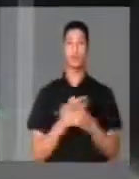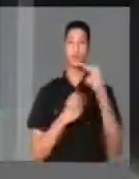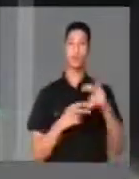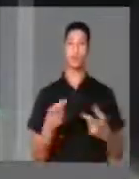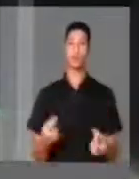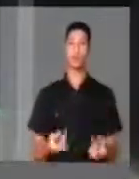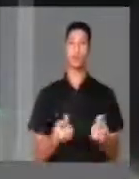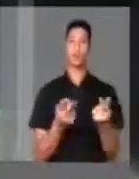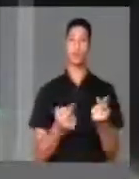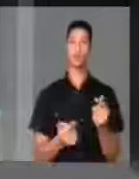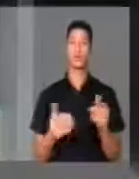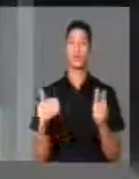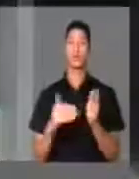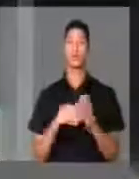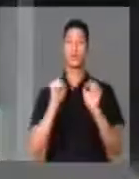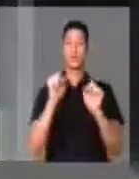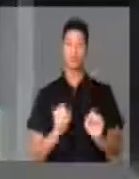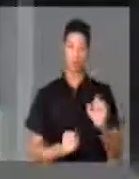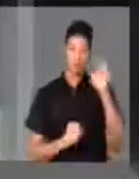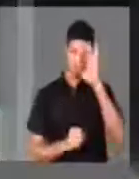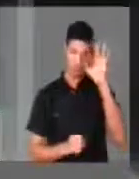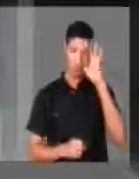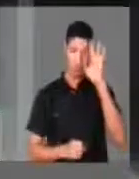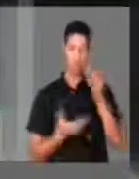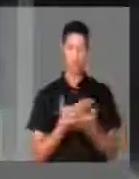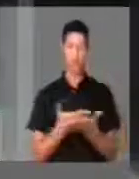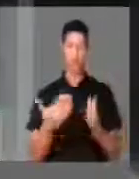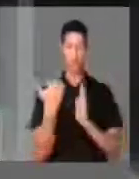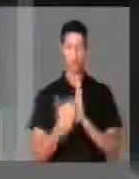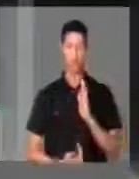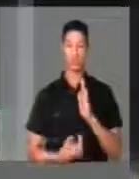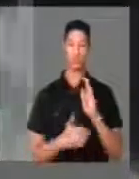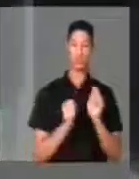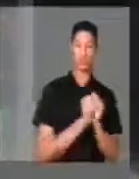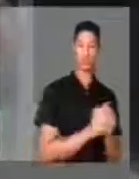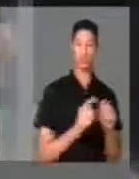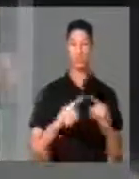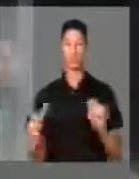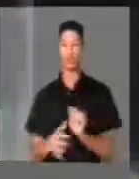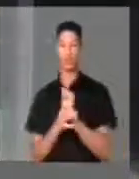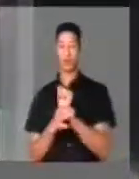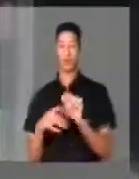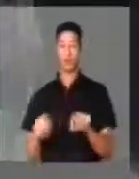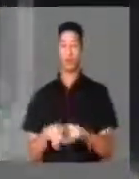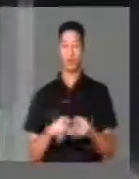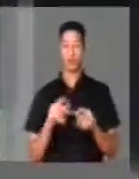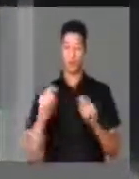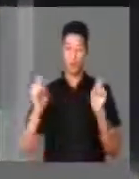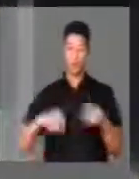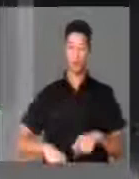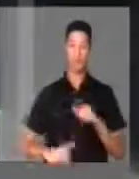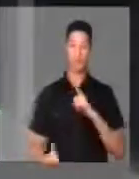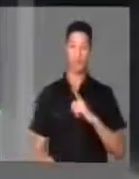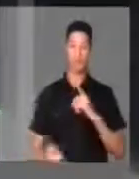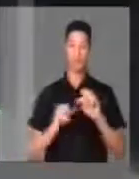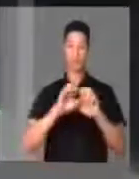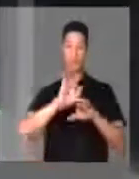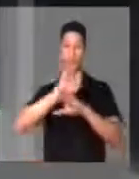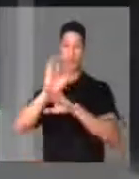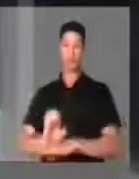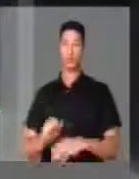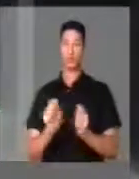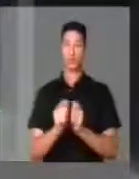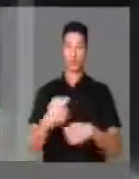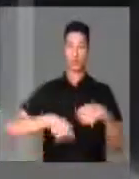seus investimentos, até poderíamos imaginar que você retiraria de um lado, mas garantiria a possibilidade de os estados com